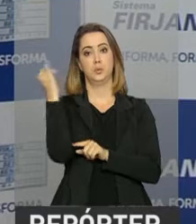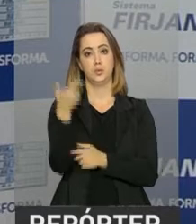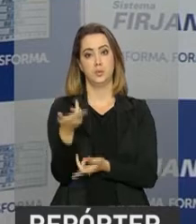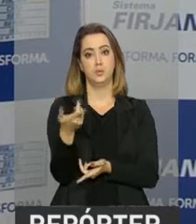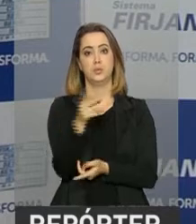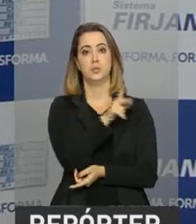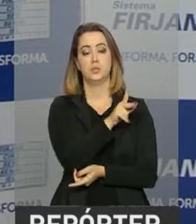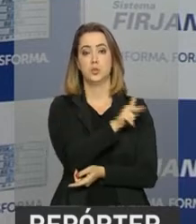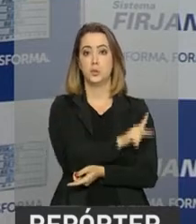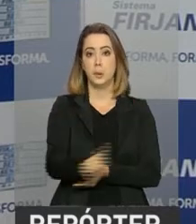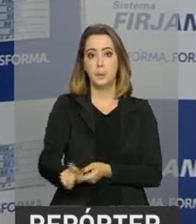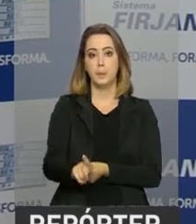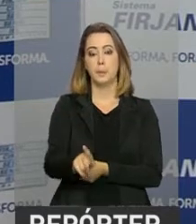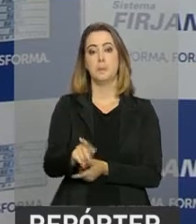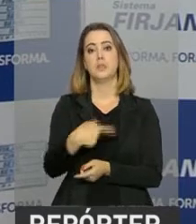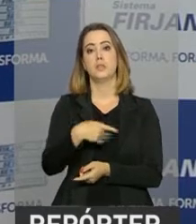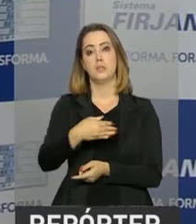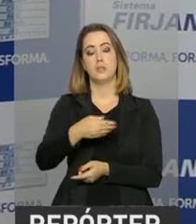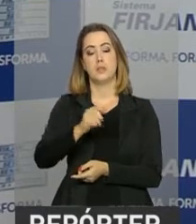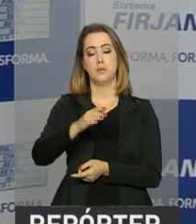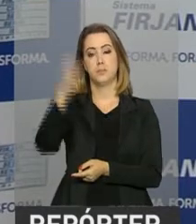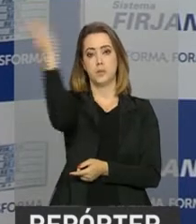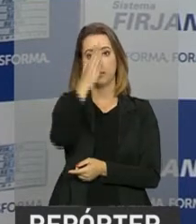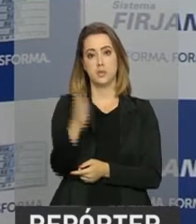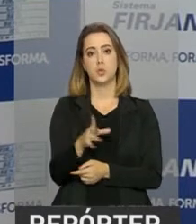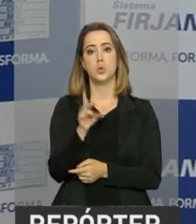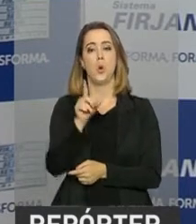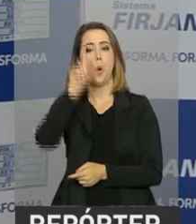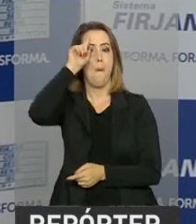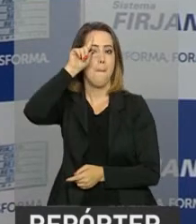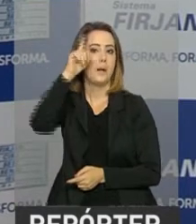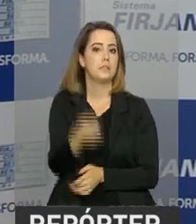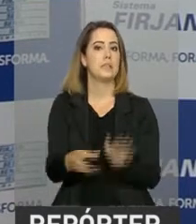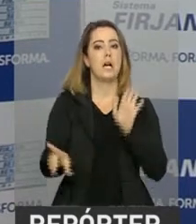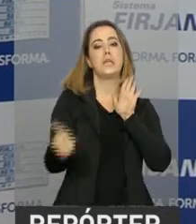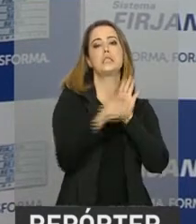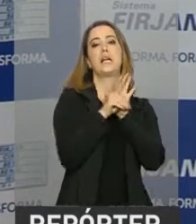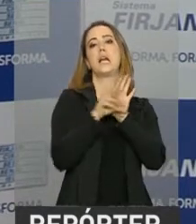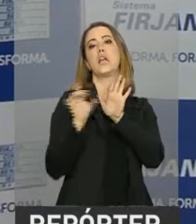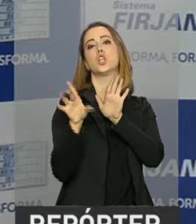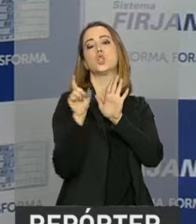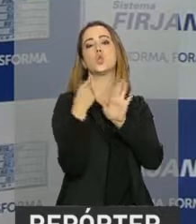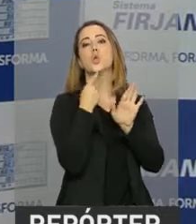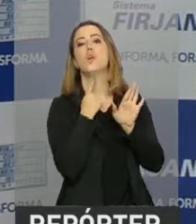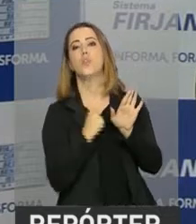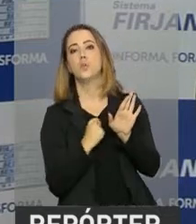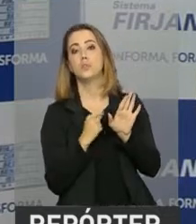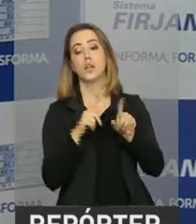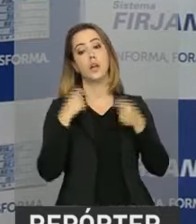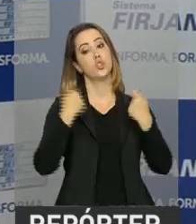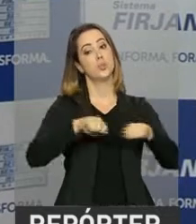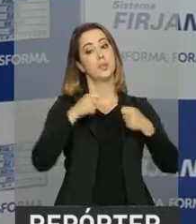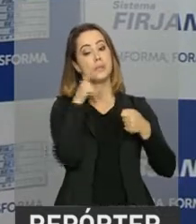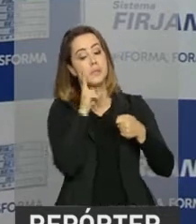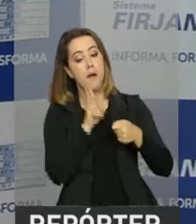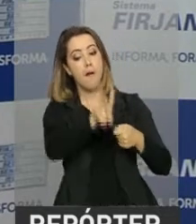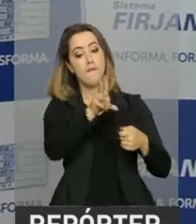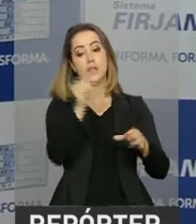para decretar ele não decreta apenas se tiver ou não vontade existem definições